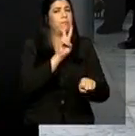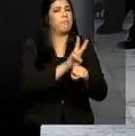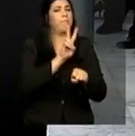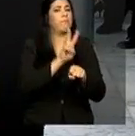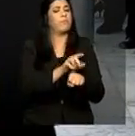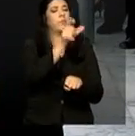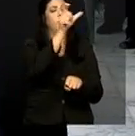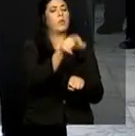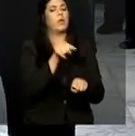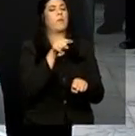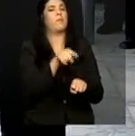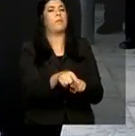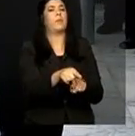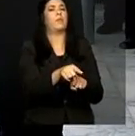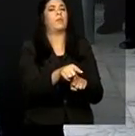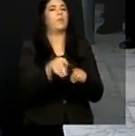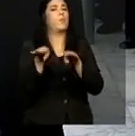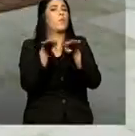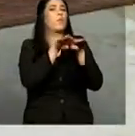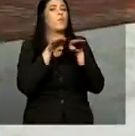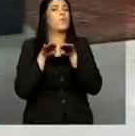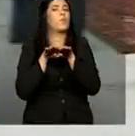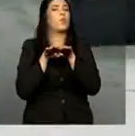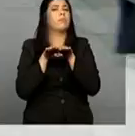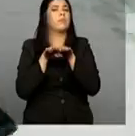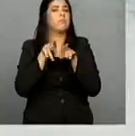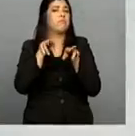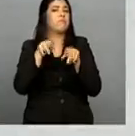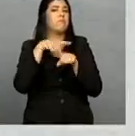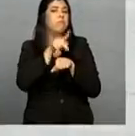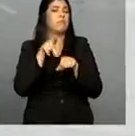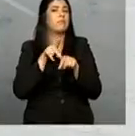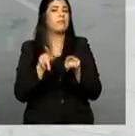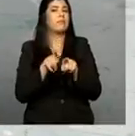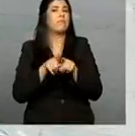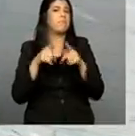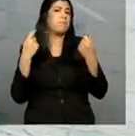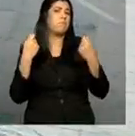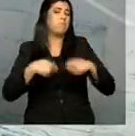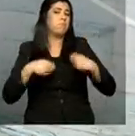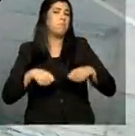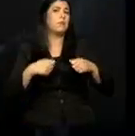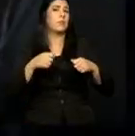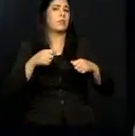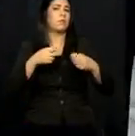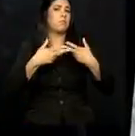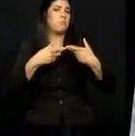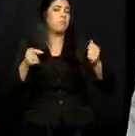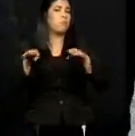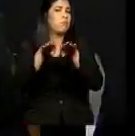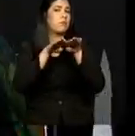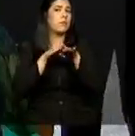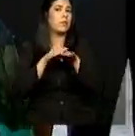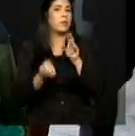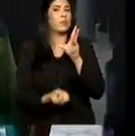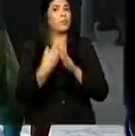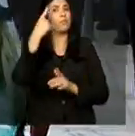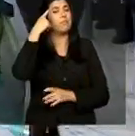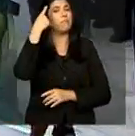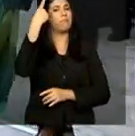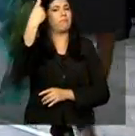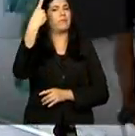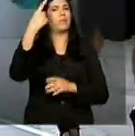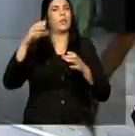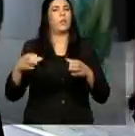determinadas posturas que são comuns a eles a partir de necessidades que também são comuns. E aí surge essa ideia de